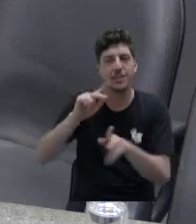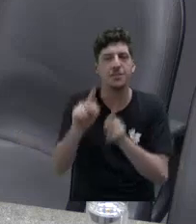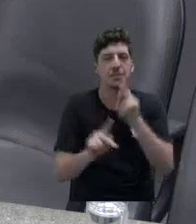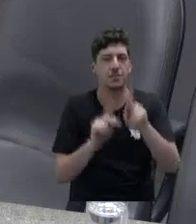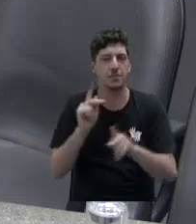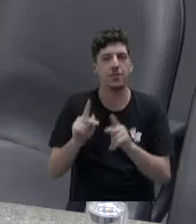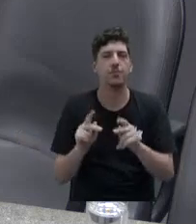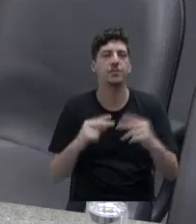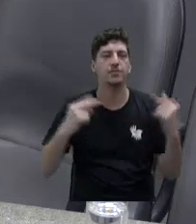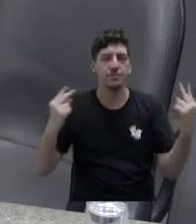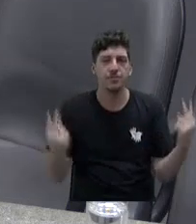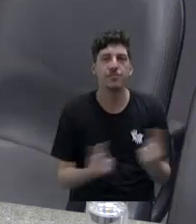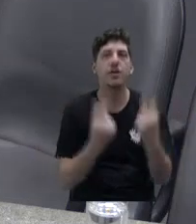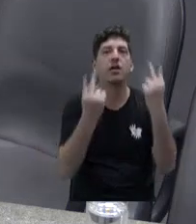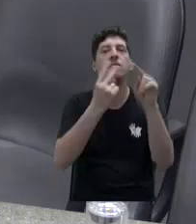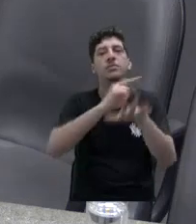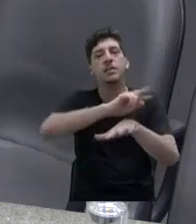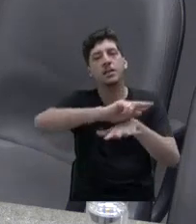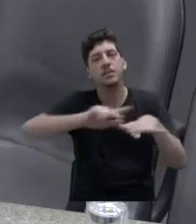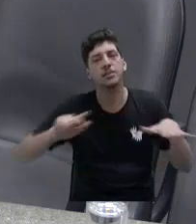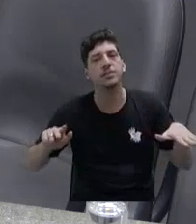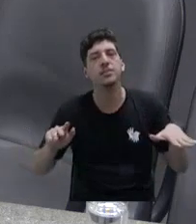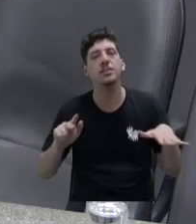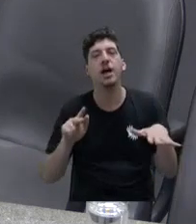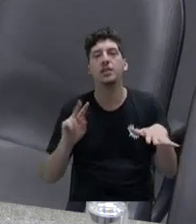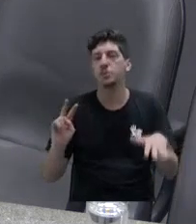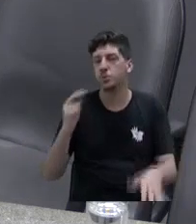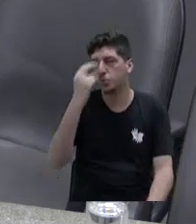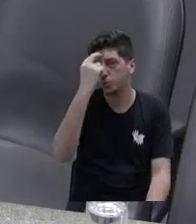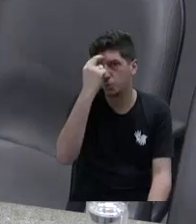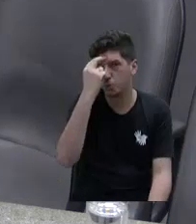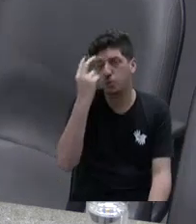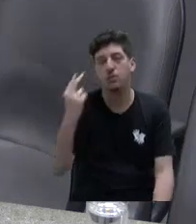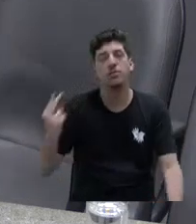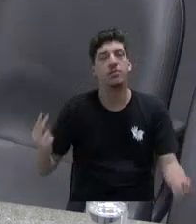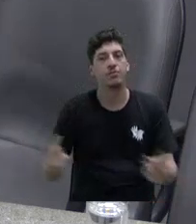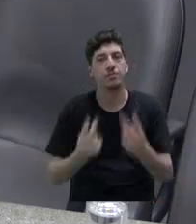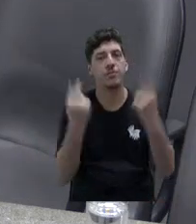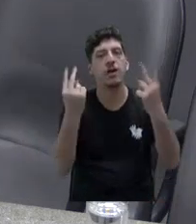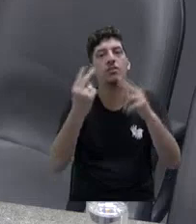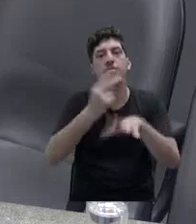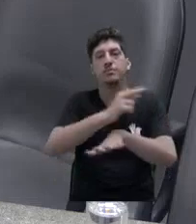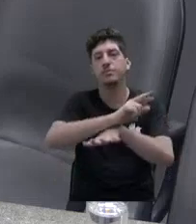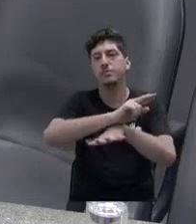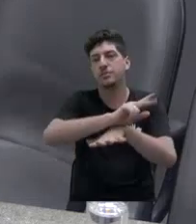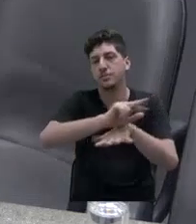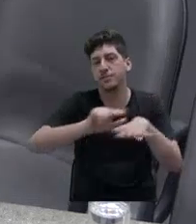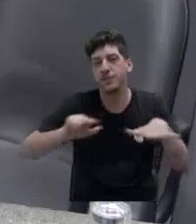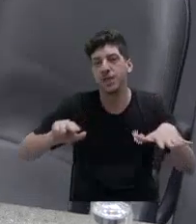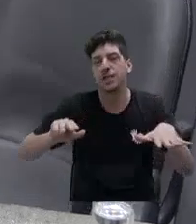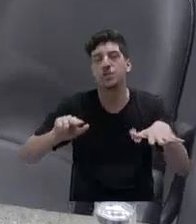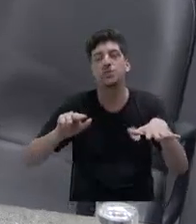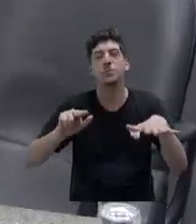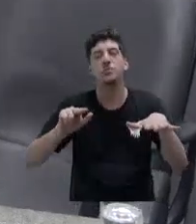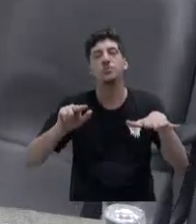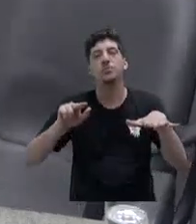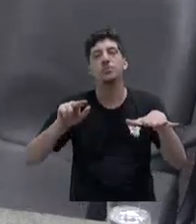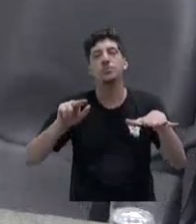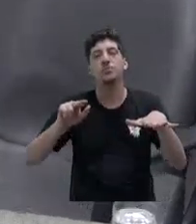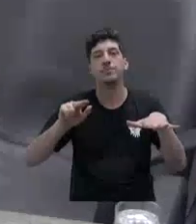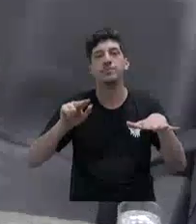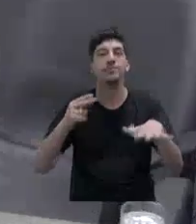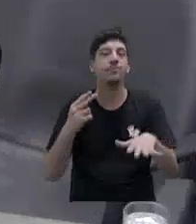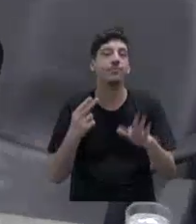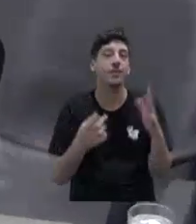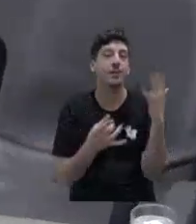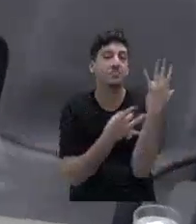é rico na sua diversidade cultural, é rico na sua diversidade de